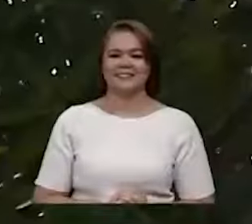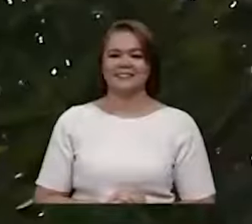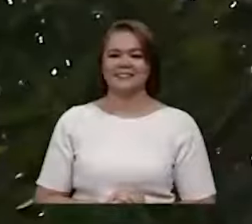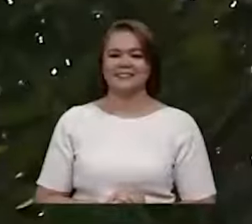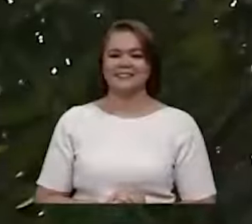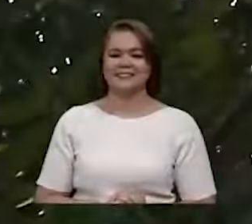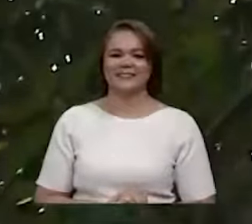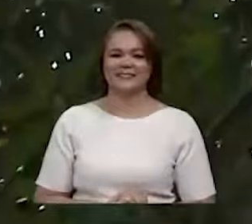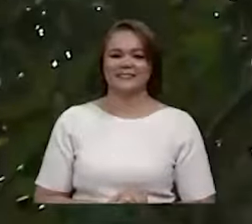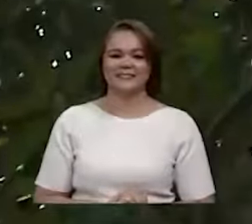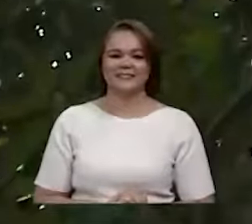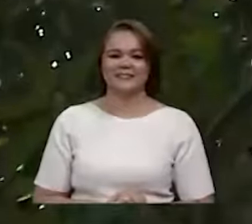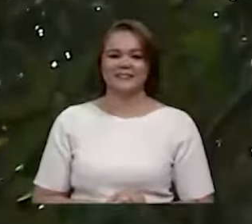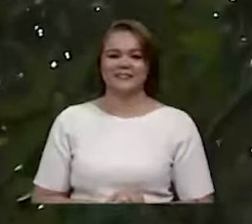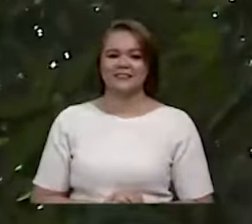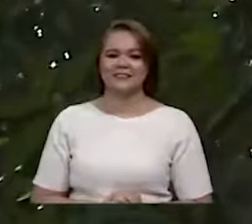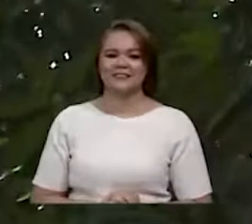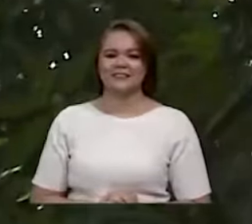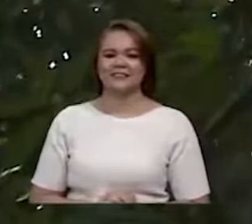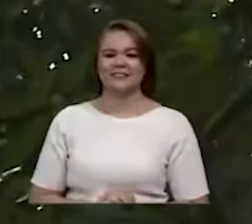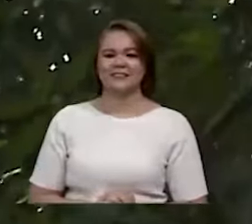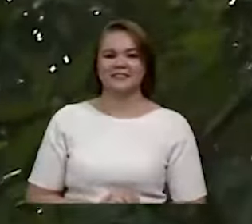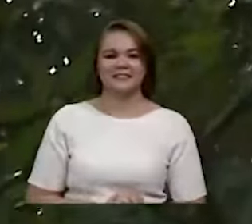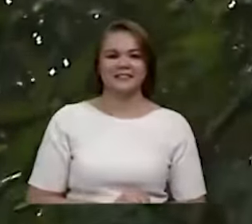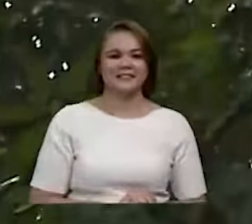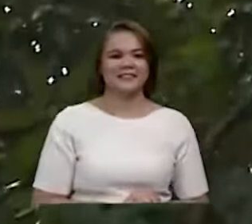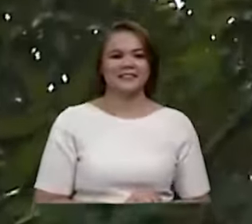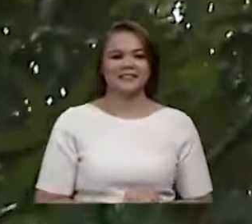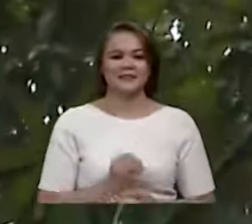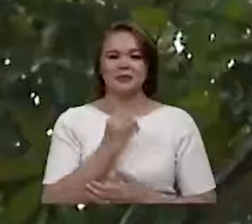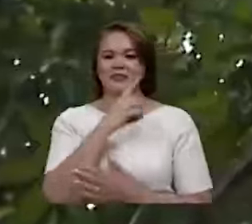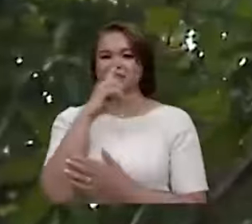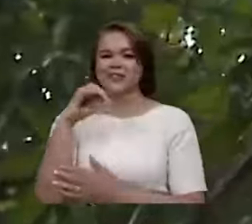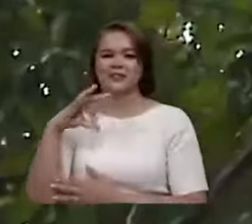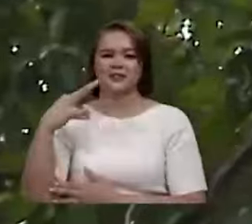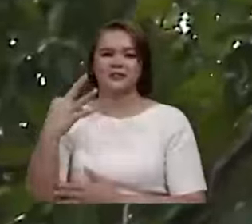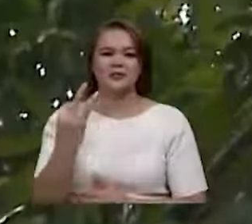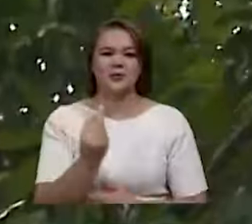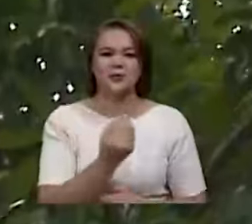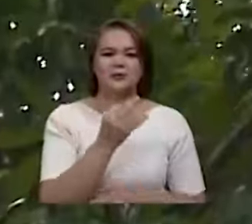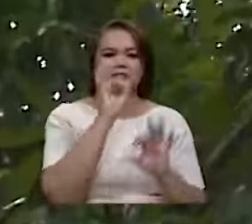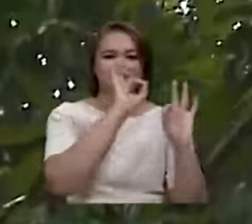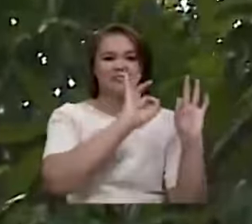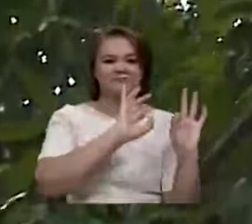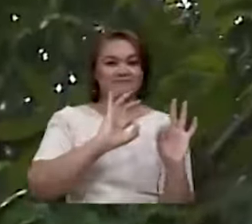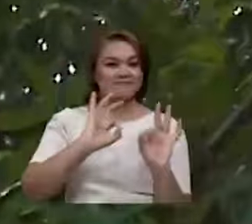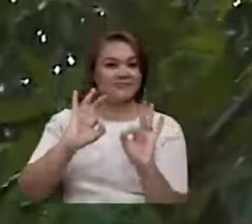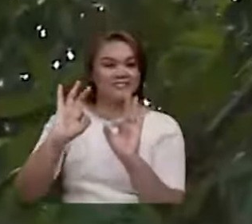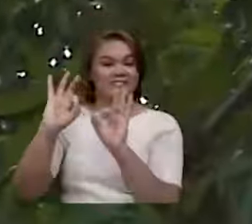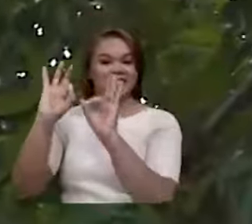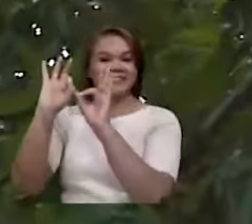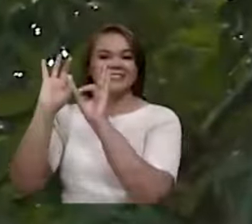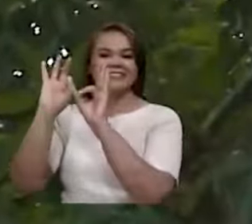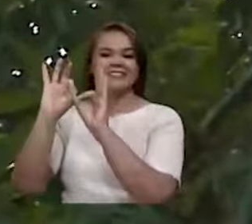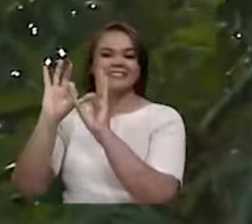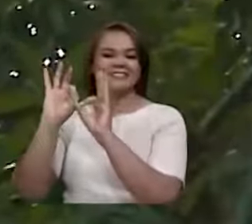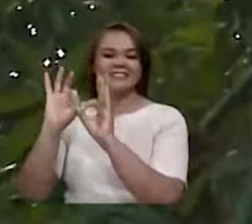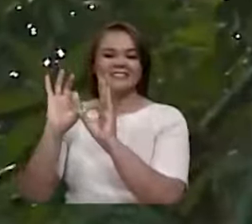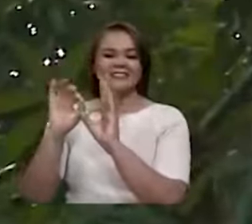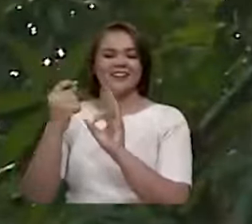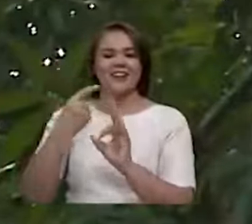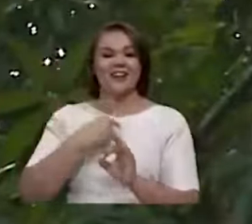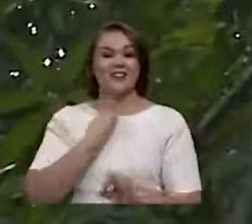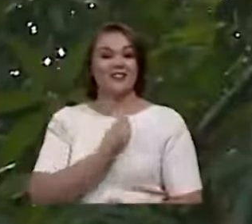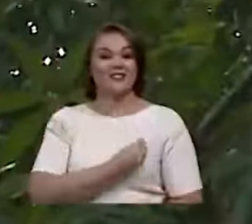Bom dia, Jaque, bom dia, Júnior, bom dia, Laio, bom dia a todo mundo que nos acompanha no programa da Mudança de Vida. Eu tô aqui